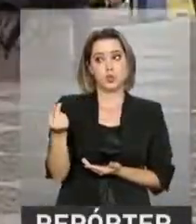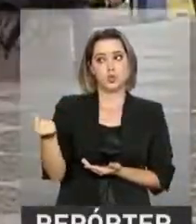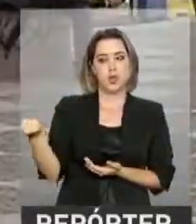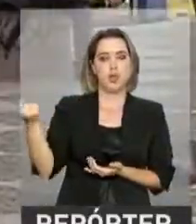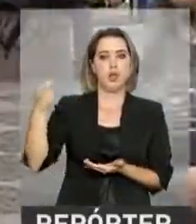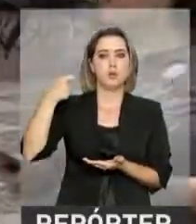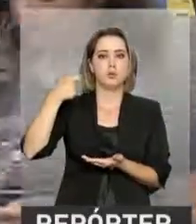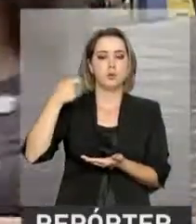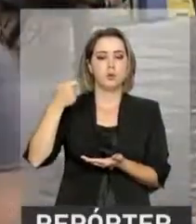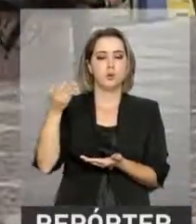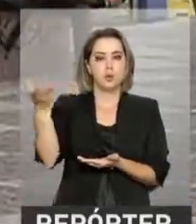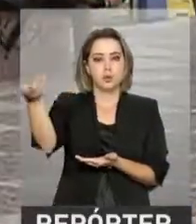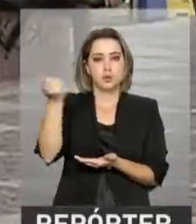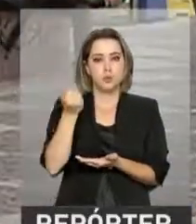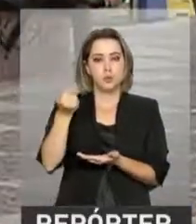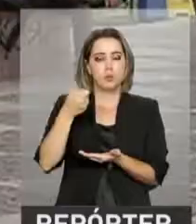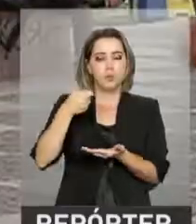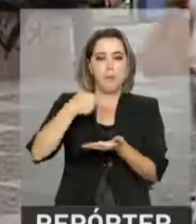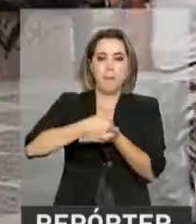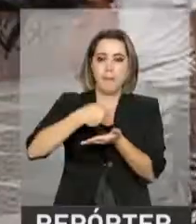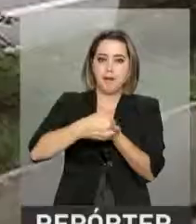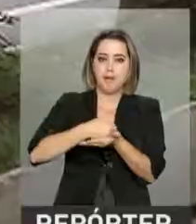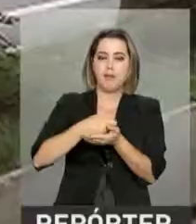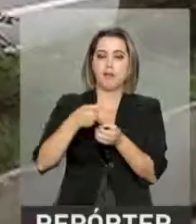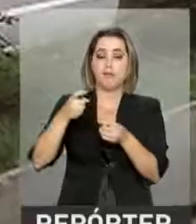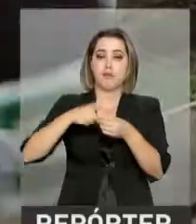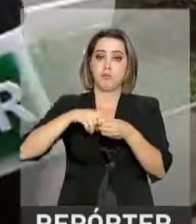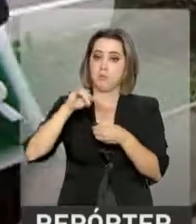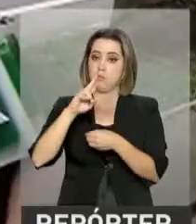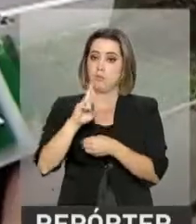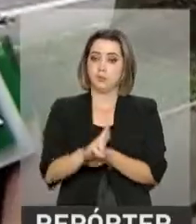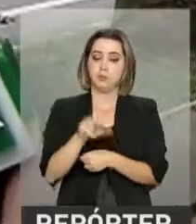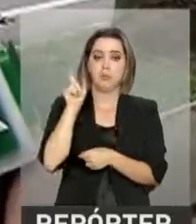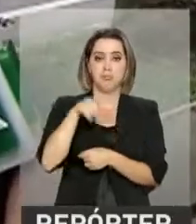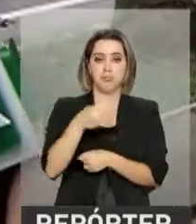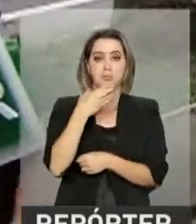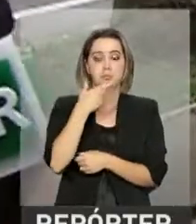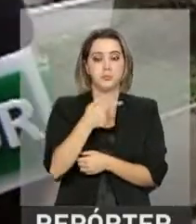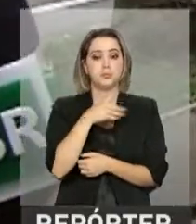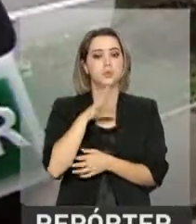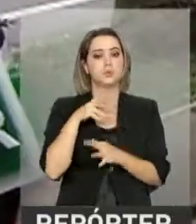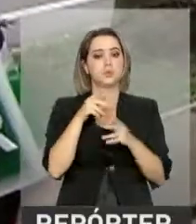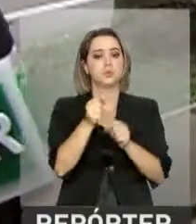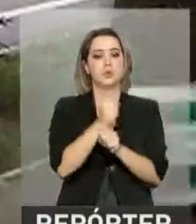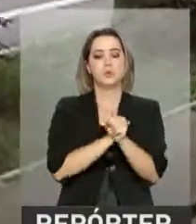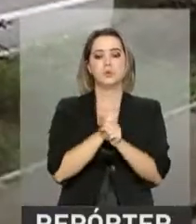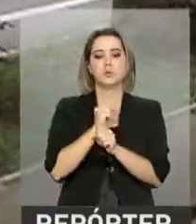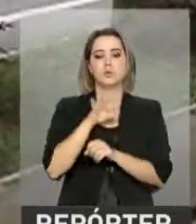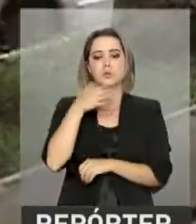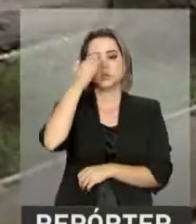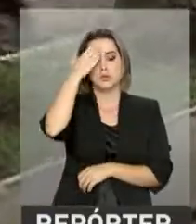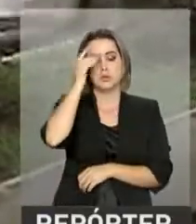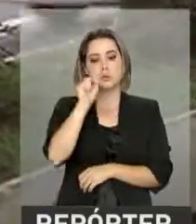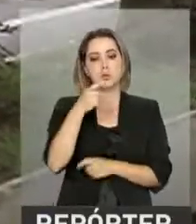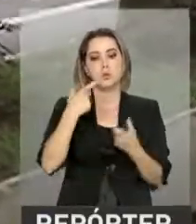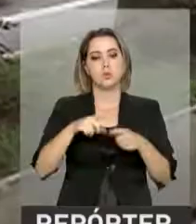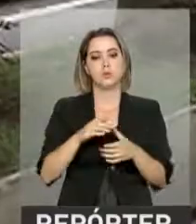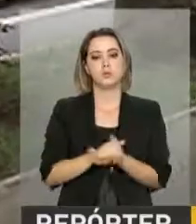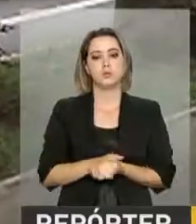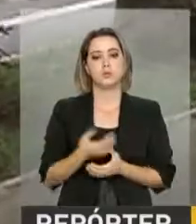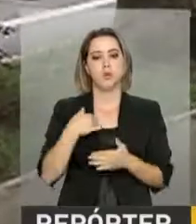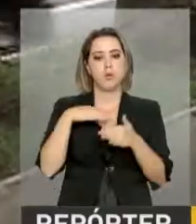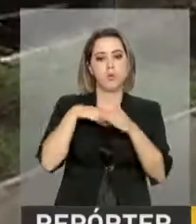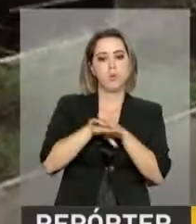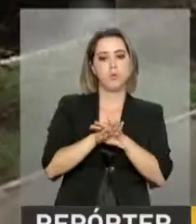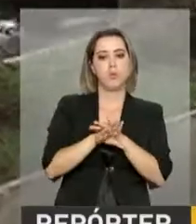ajudar nas contas de casa ou reforçar as economias. Como todos os anos, Marilda já sabe para onde vai esse recurso extra. Ah, eu